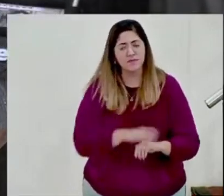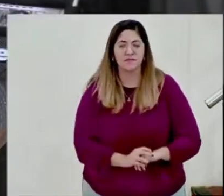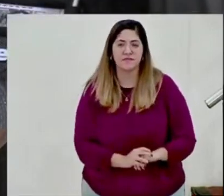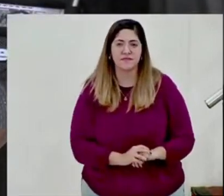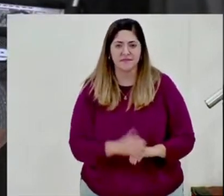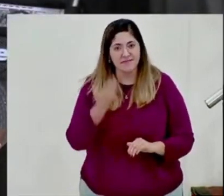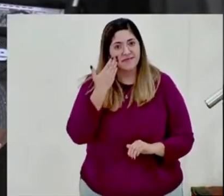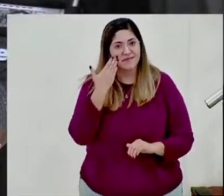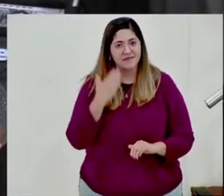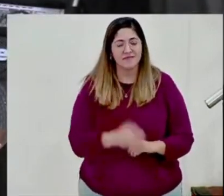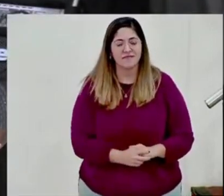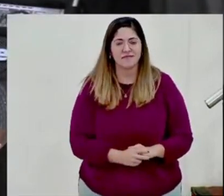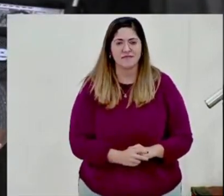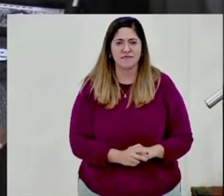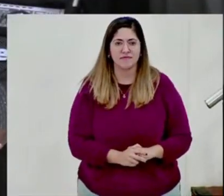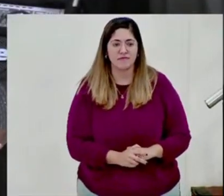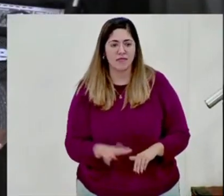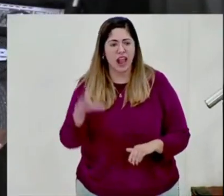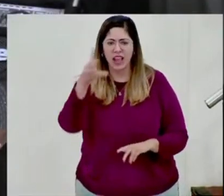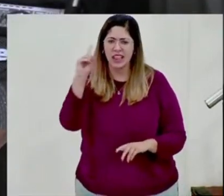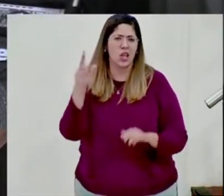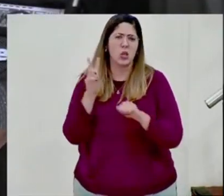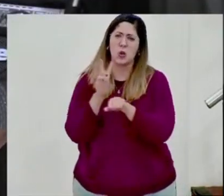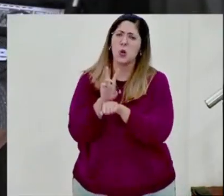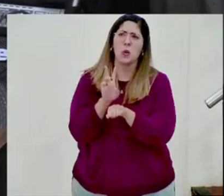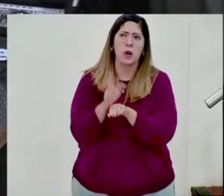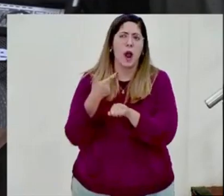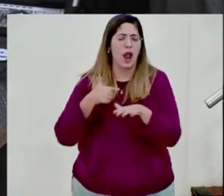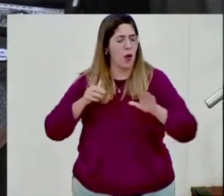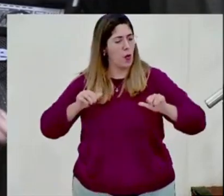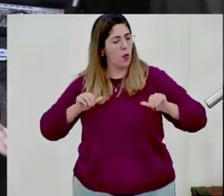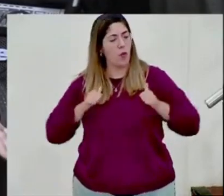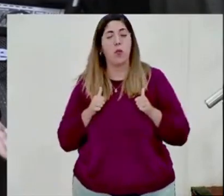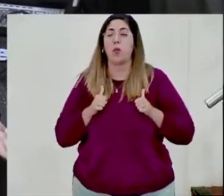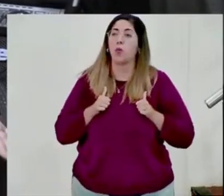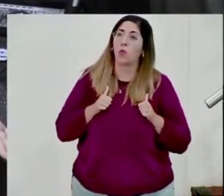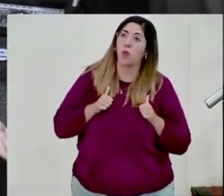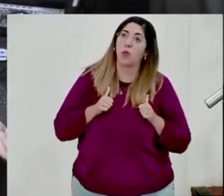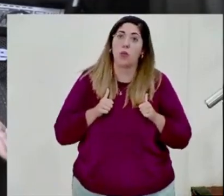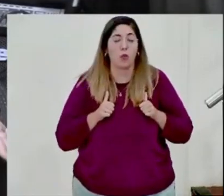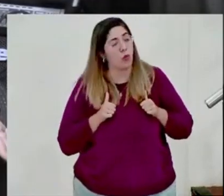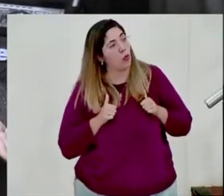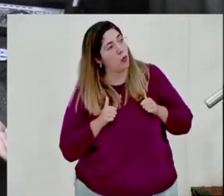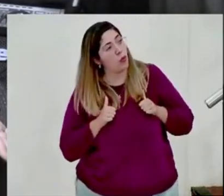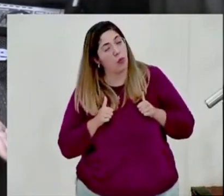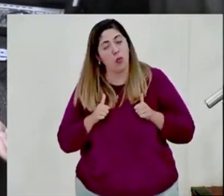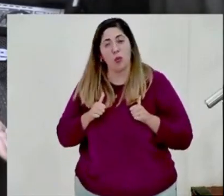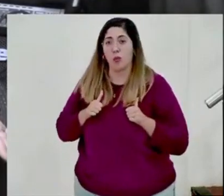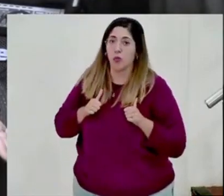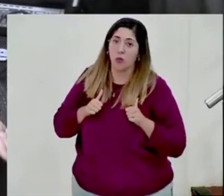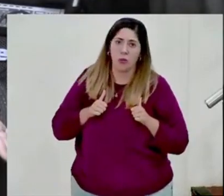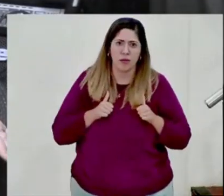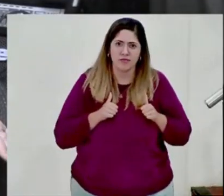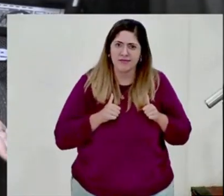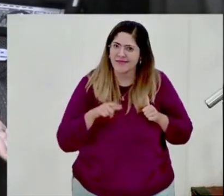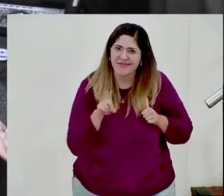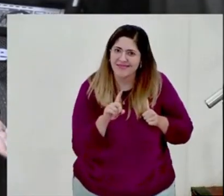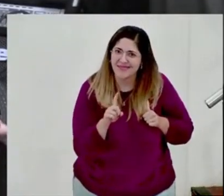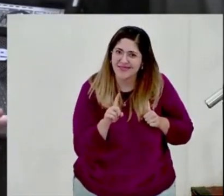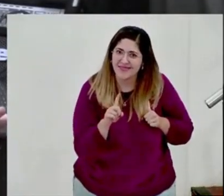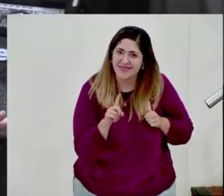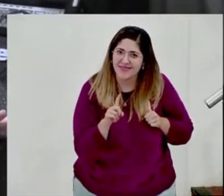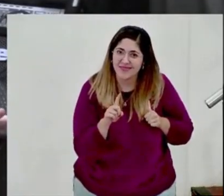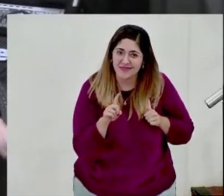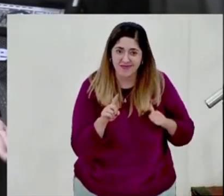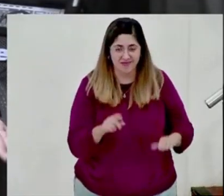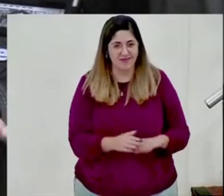Tem gente que fala, não, Deus vai cuidar de mim. E pronto. E não faz mais nada. Eu estou vendo aqui um monte